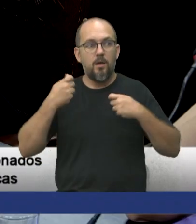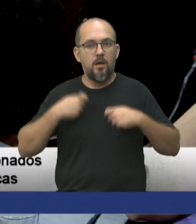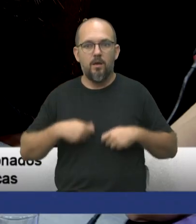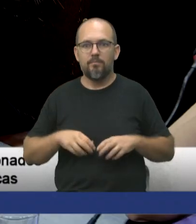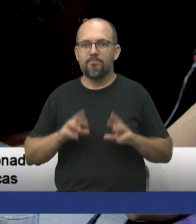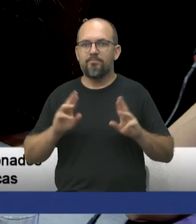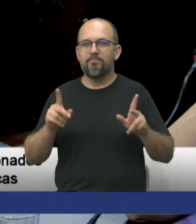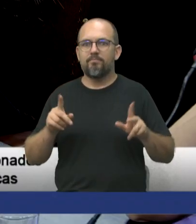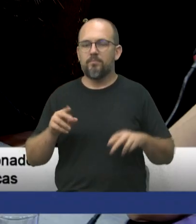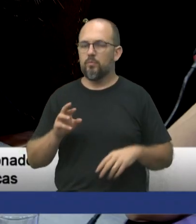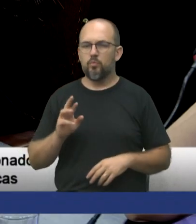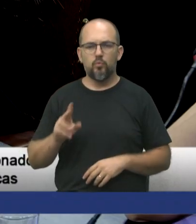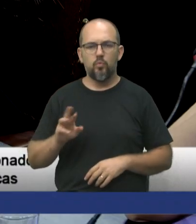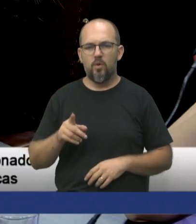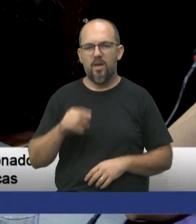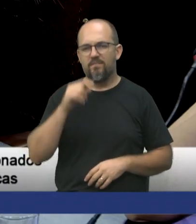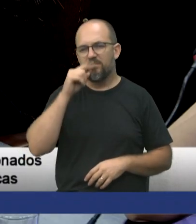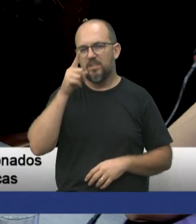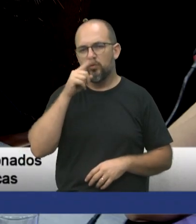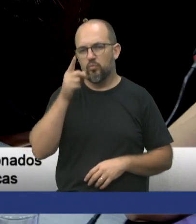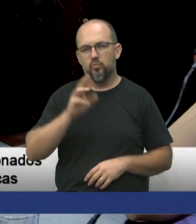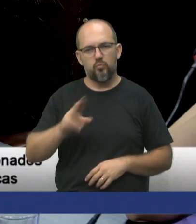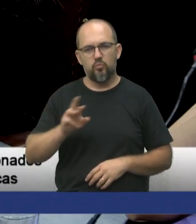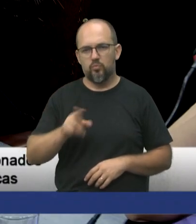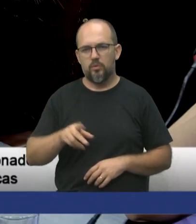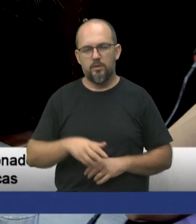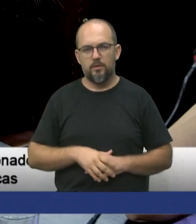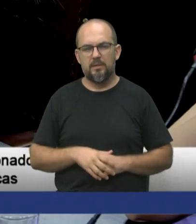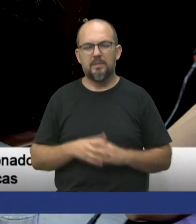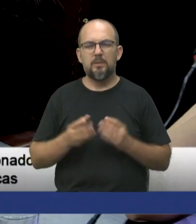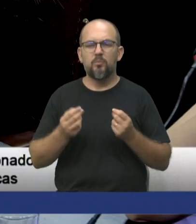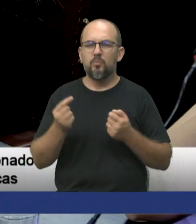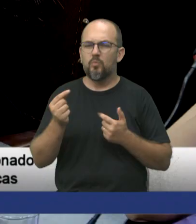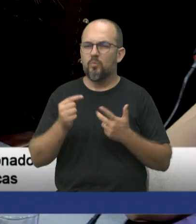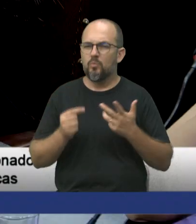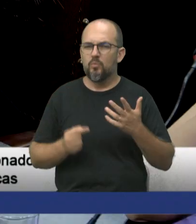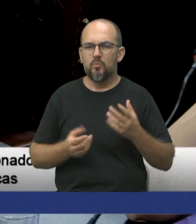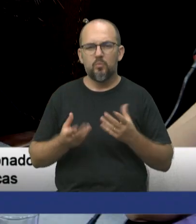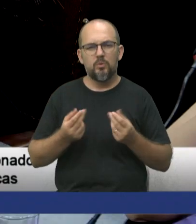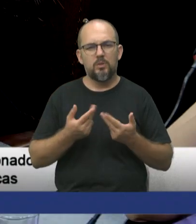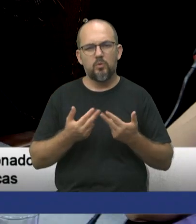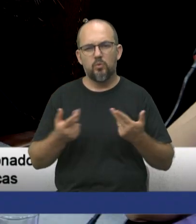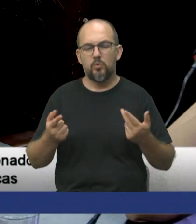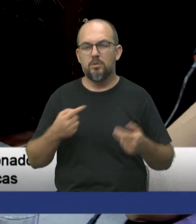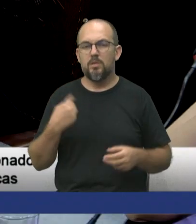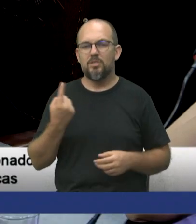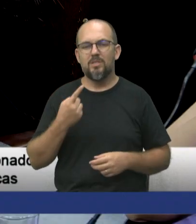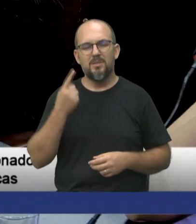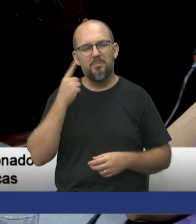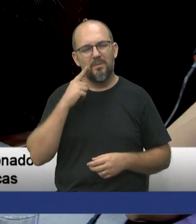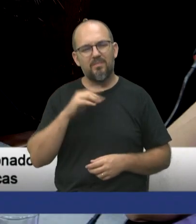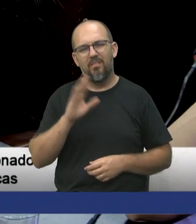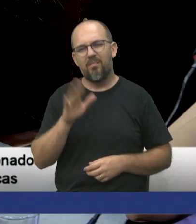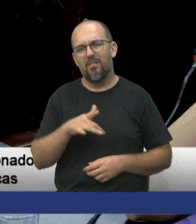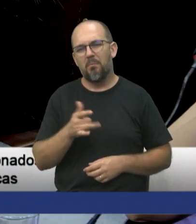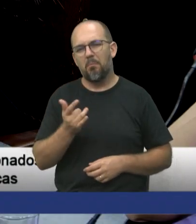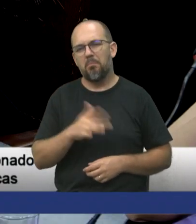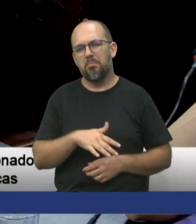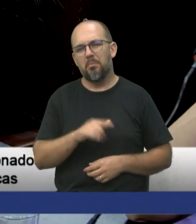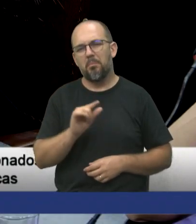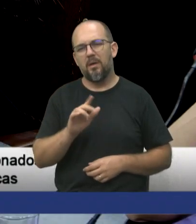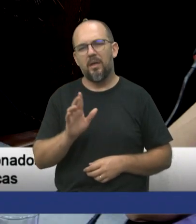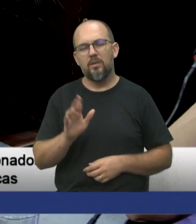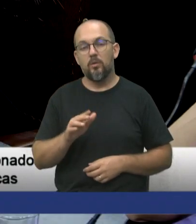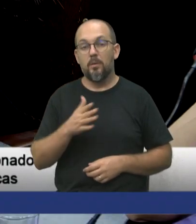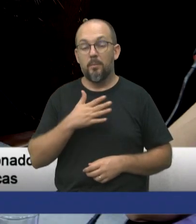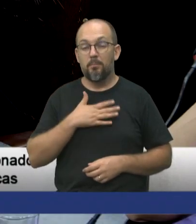é frescura. Então, tem muitas coisas que a gente acha tão pequena. Acho que o meu